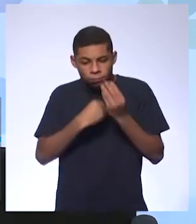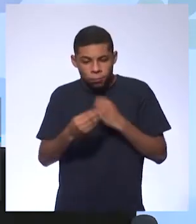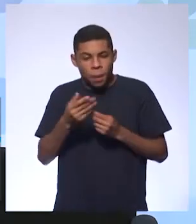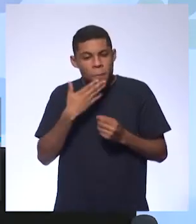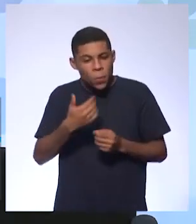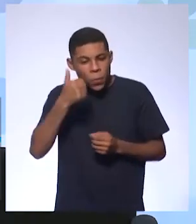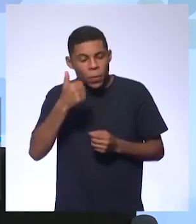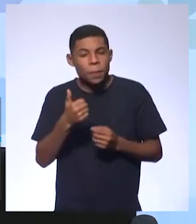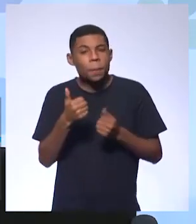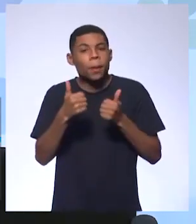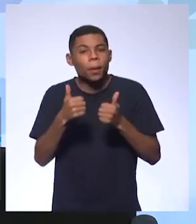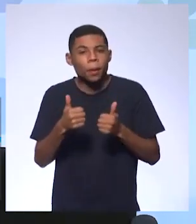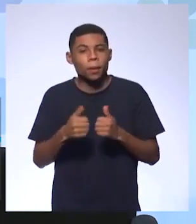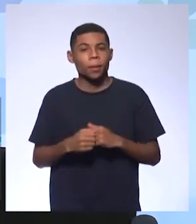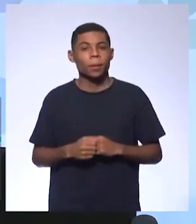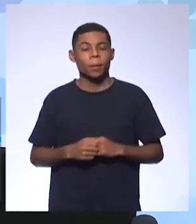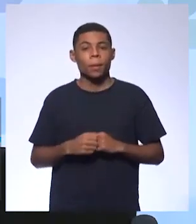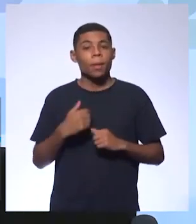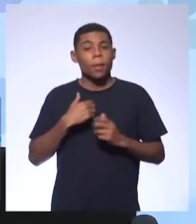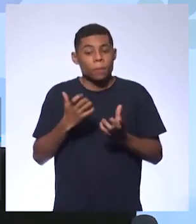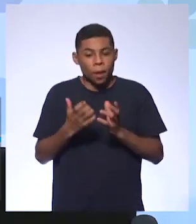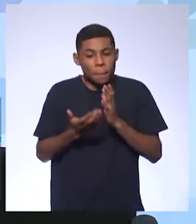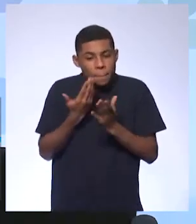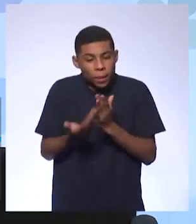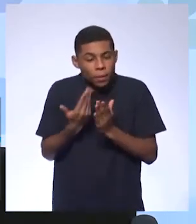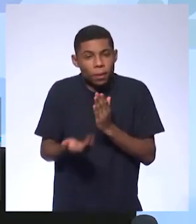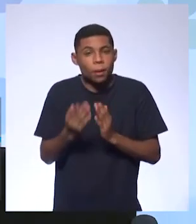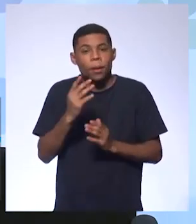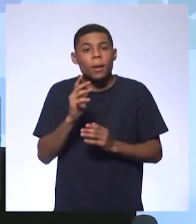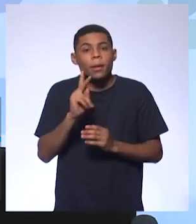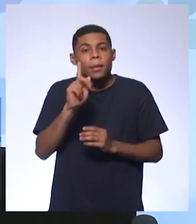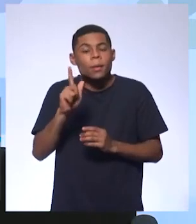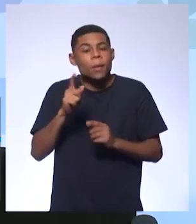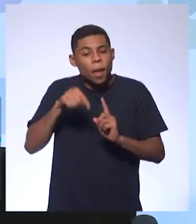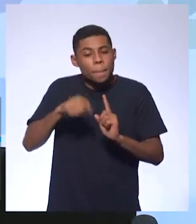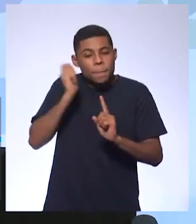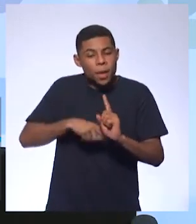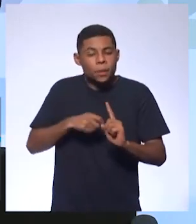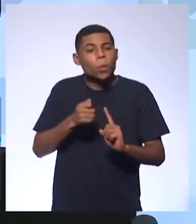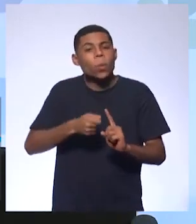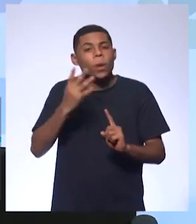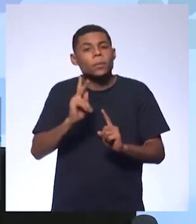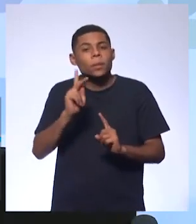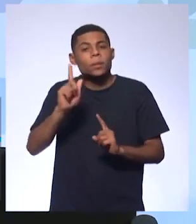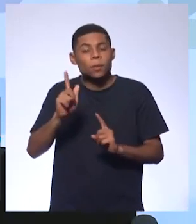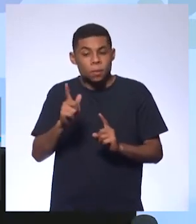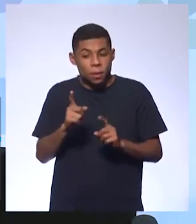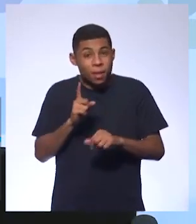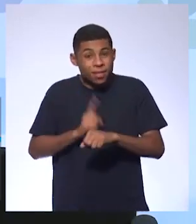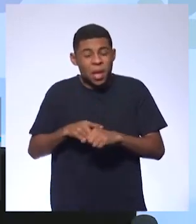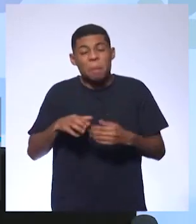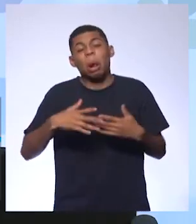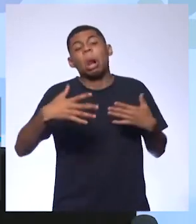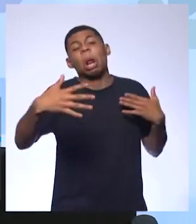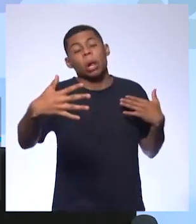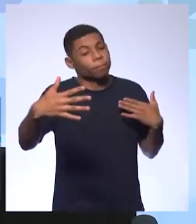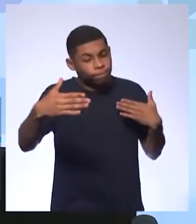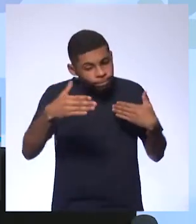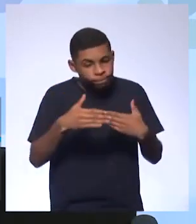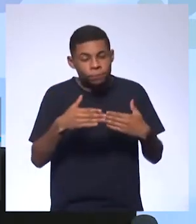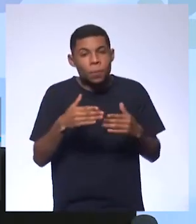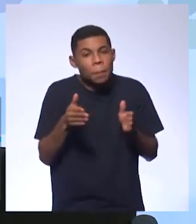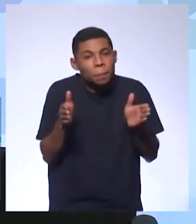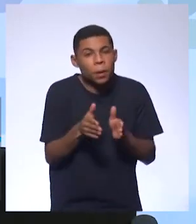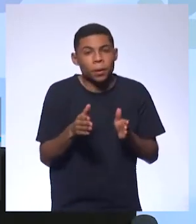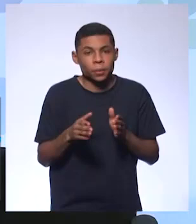alimentar melhor? Né? Quantos quilos eu quero perder esse mês? Eu tenho que pensar num curto prazo, porque se eu pensar assim,